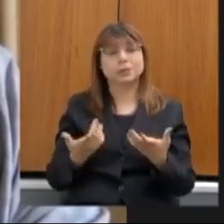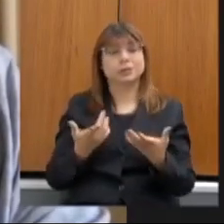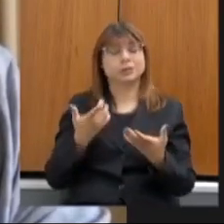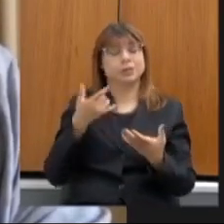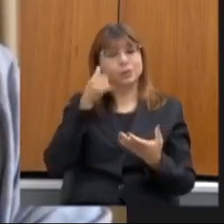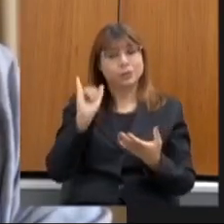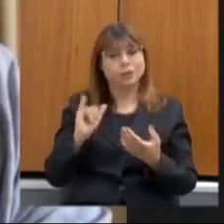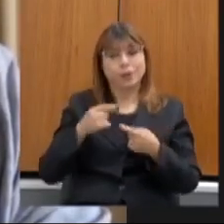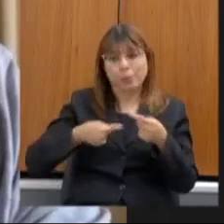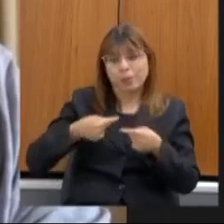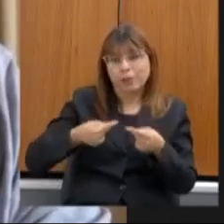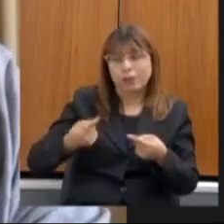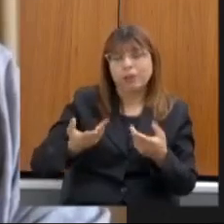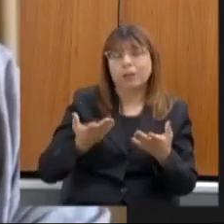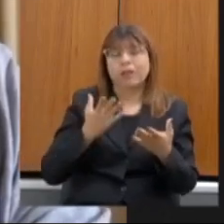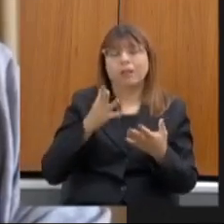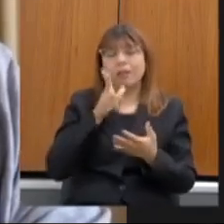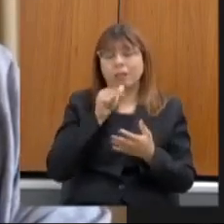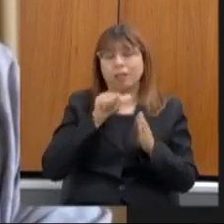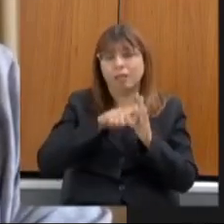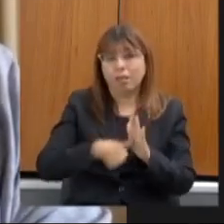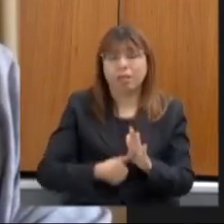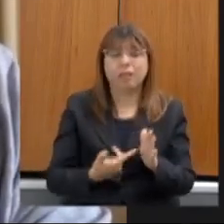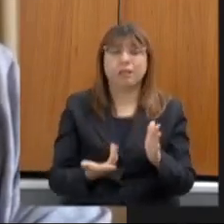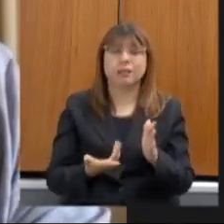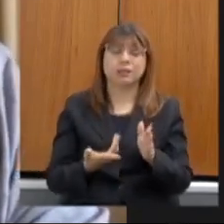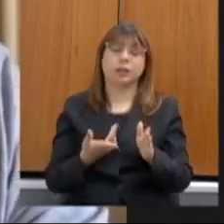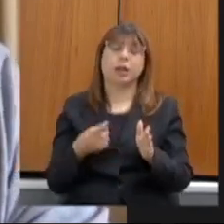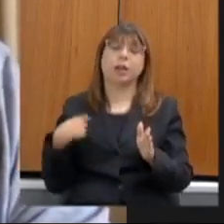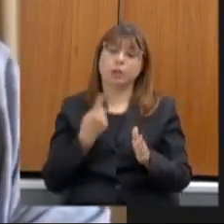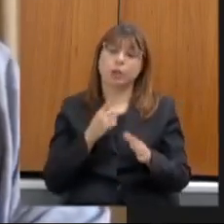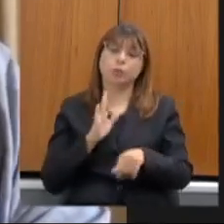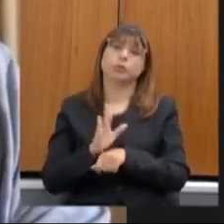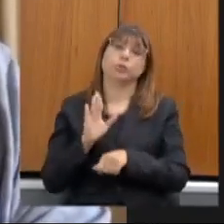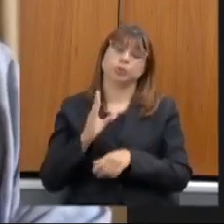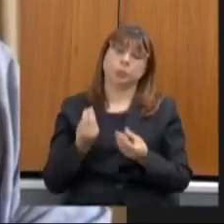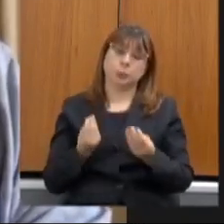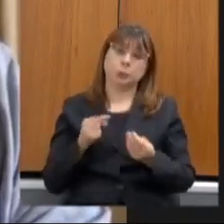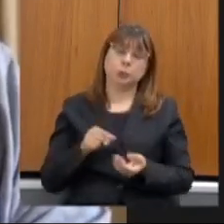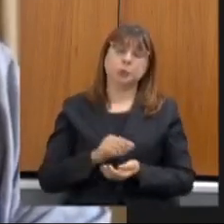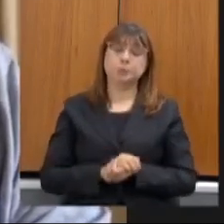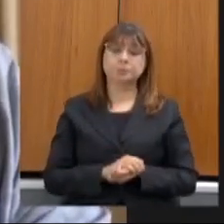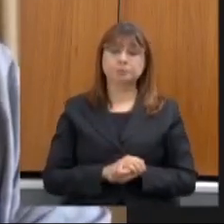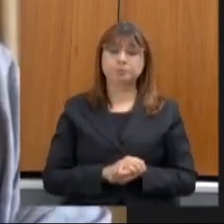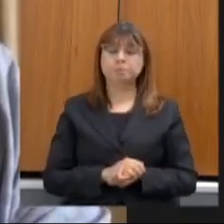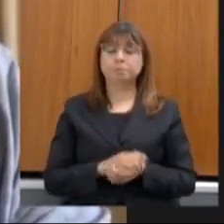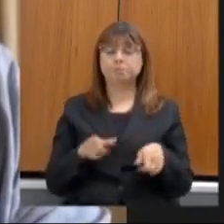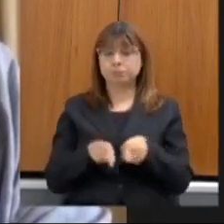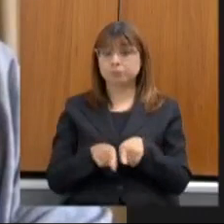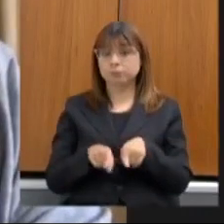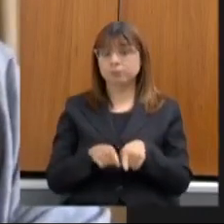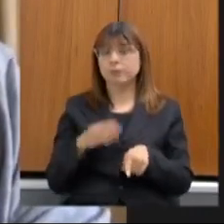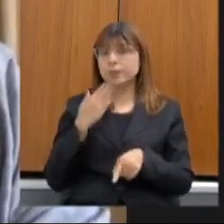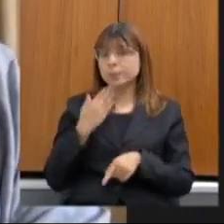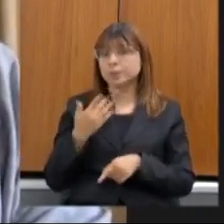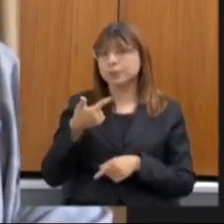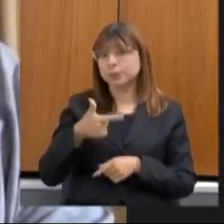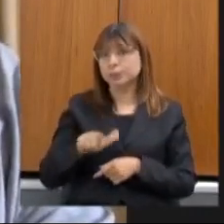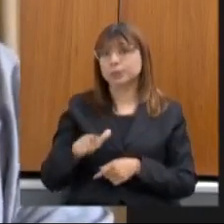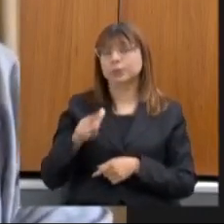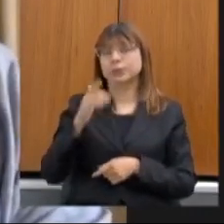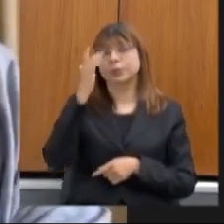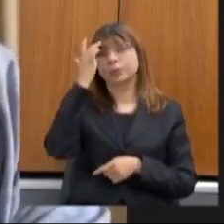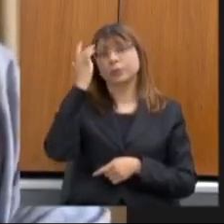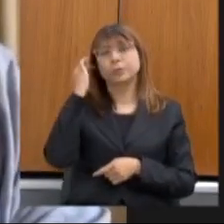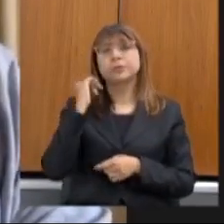burocracia e que é bem onde a gente atua bastante então aqui é quero também pedia não é mais uma